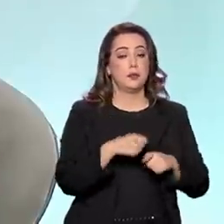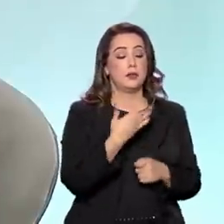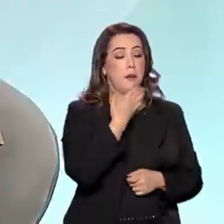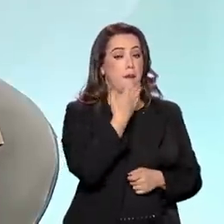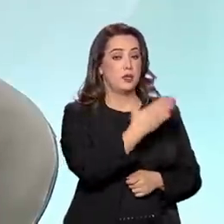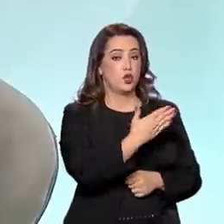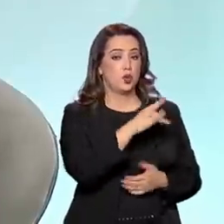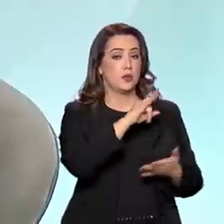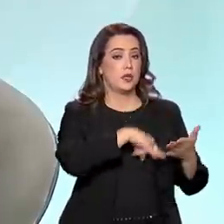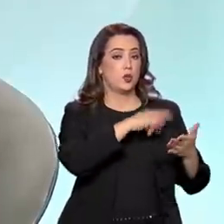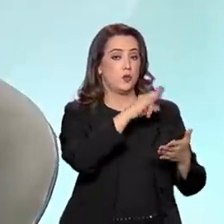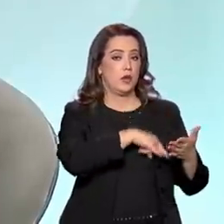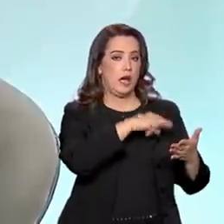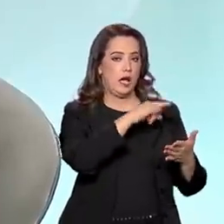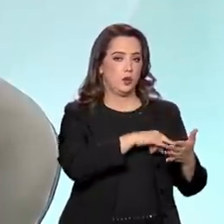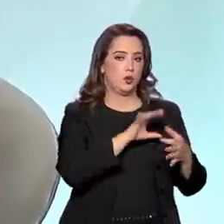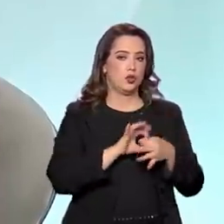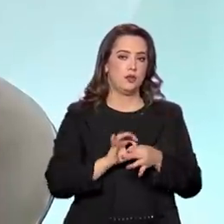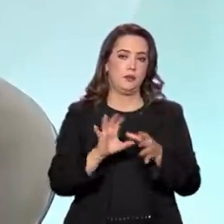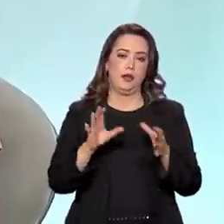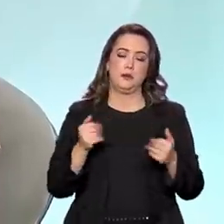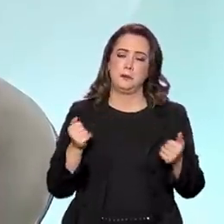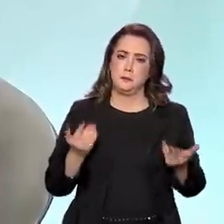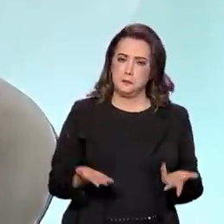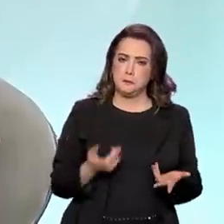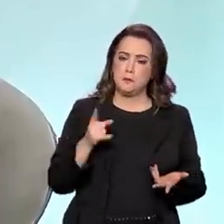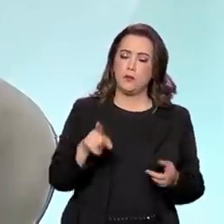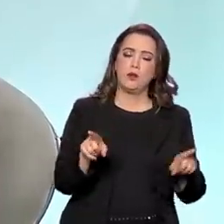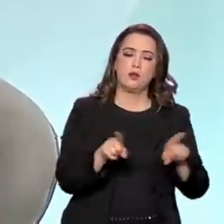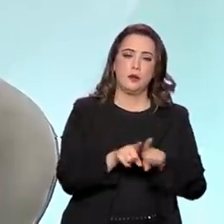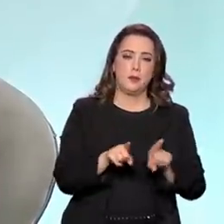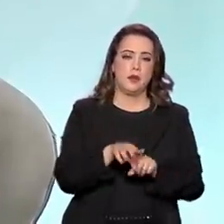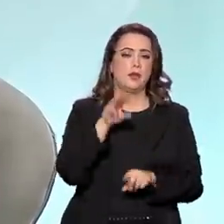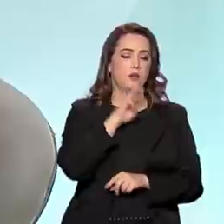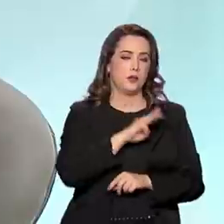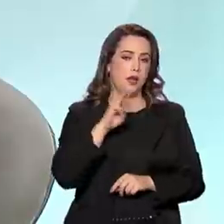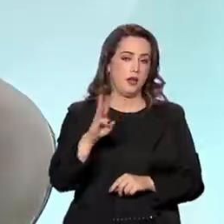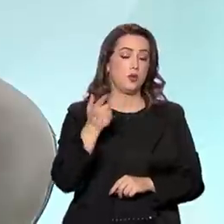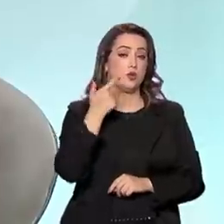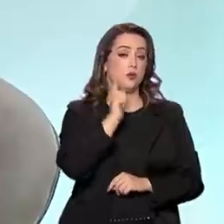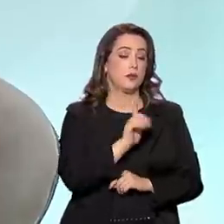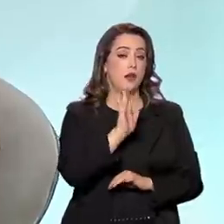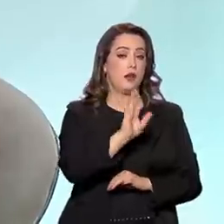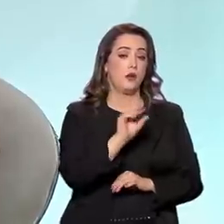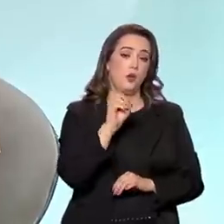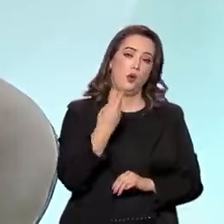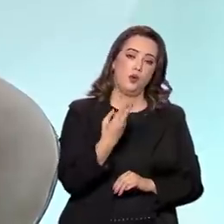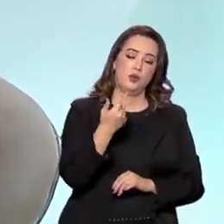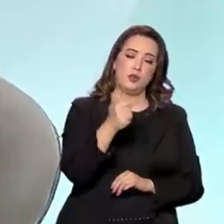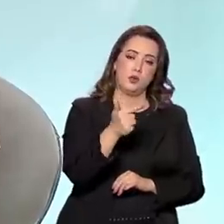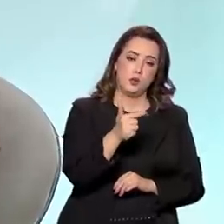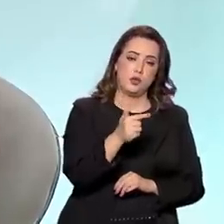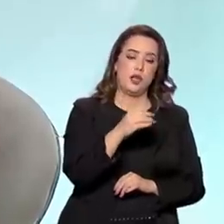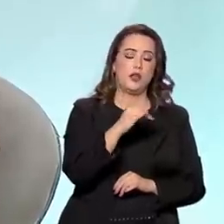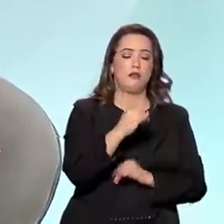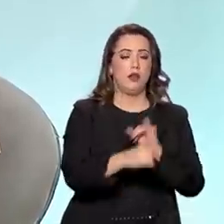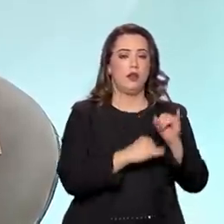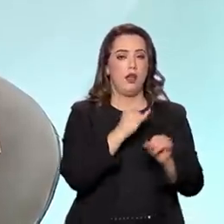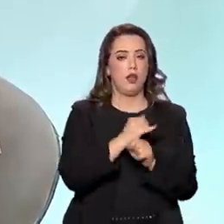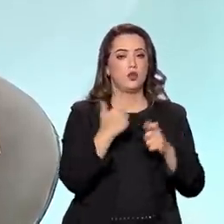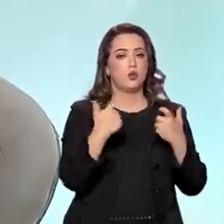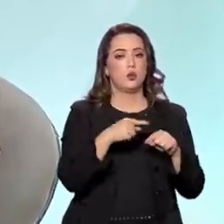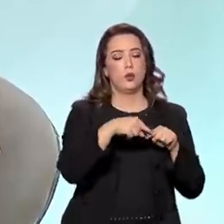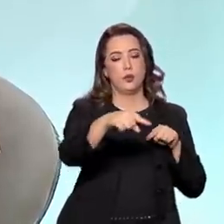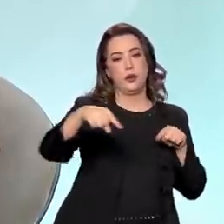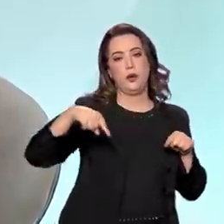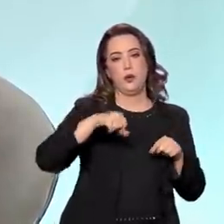o certificado de dispensa de incorporação isso também é feito pela internet ou se não tiver internet numa junta